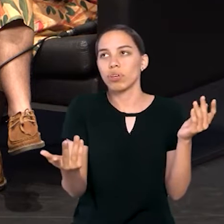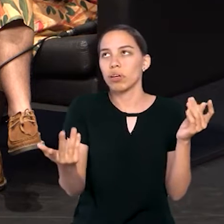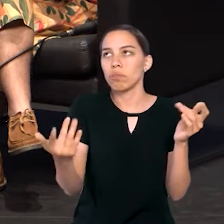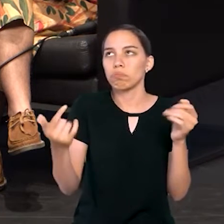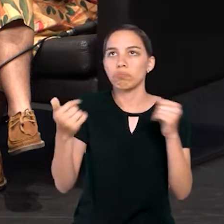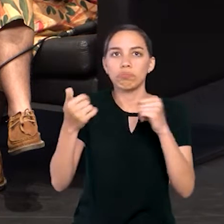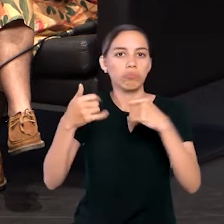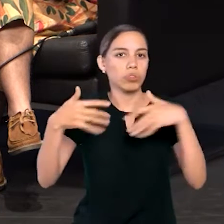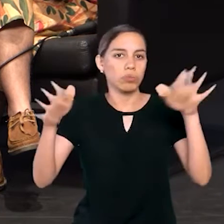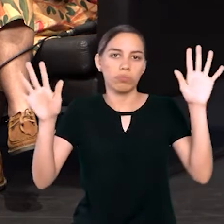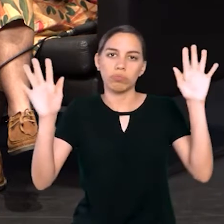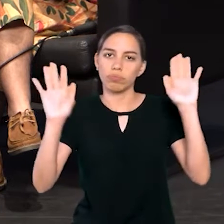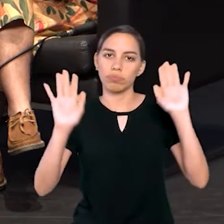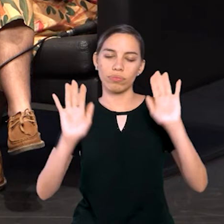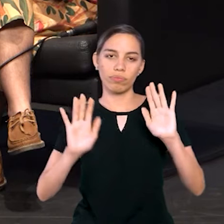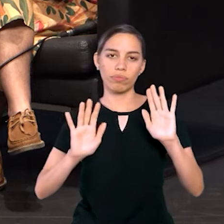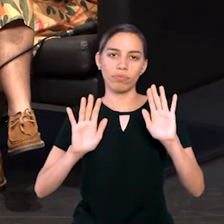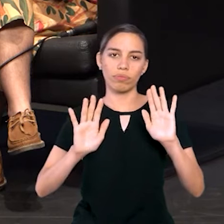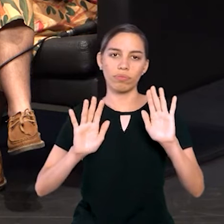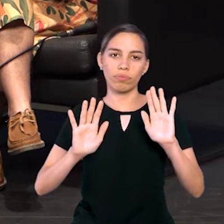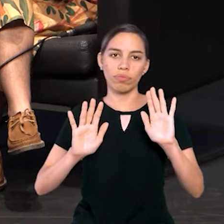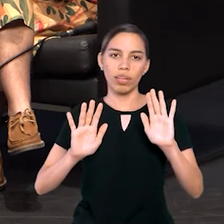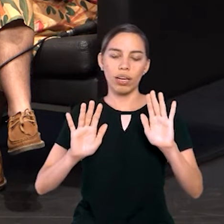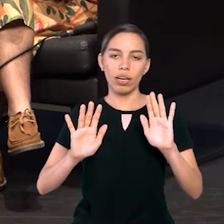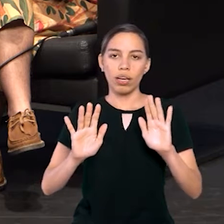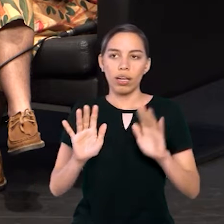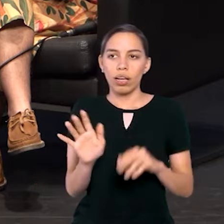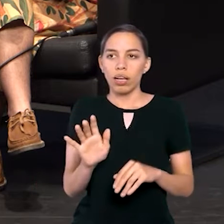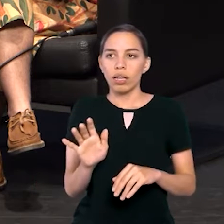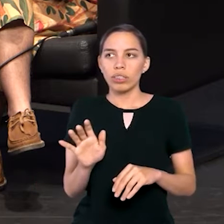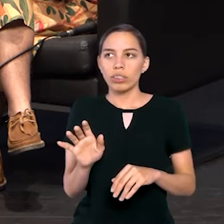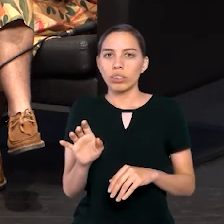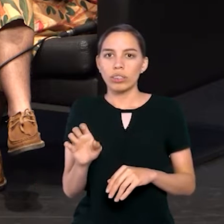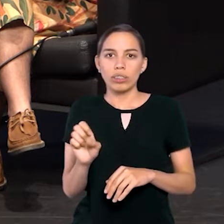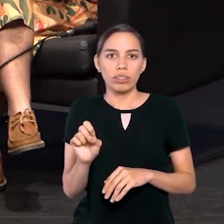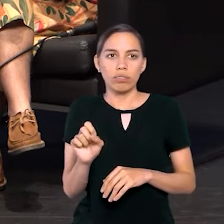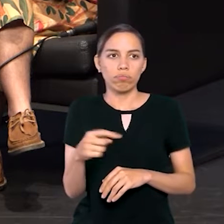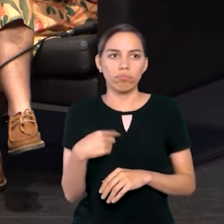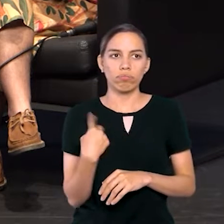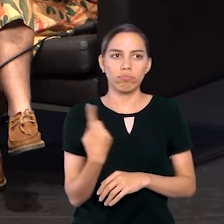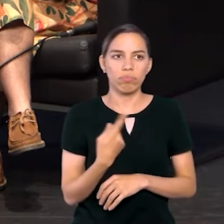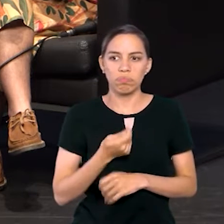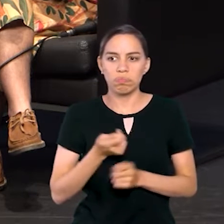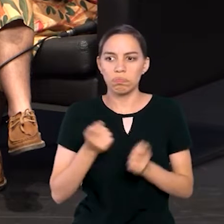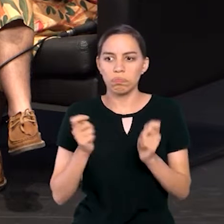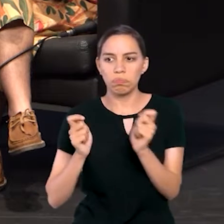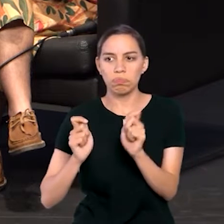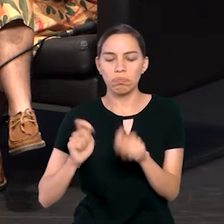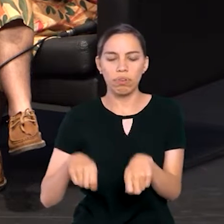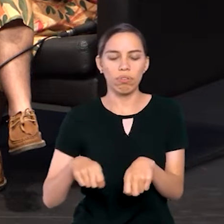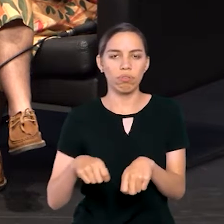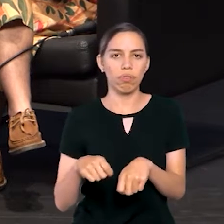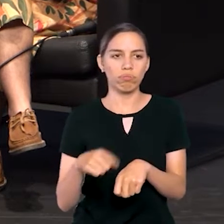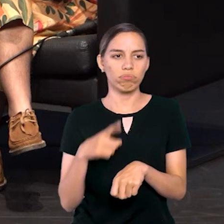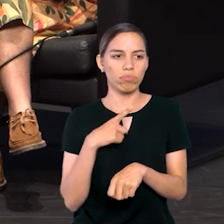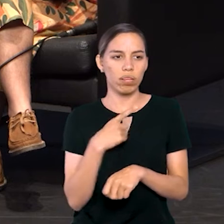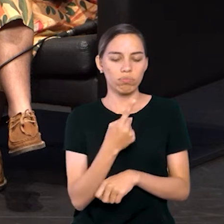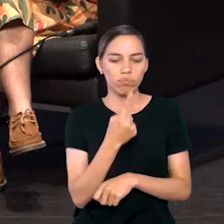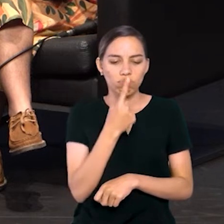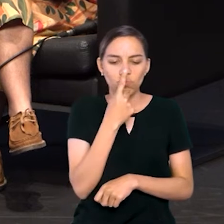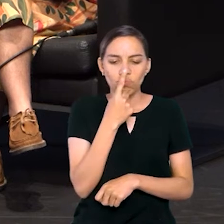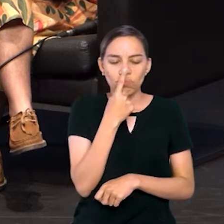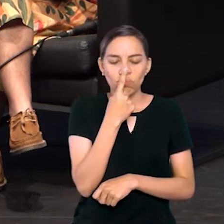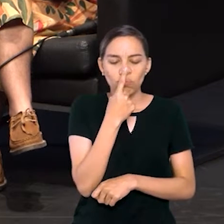flutuando no espaço, sem que a gente pudesse nos implicar com esses sentidos